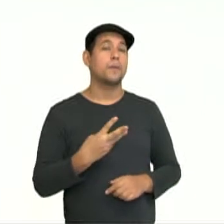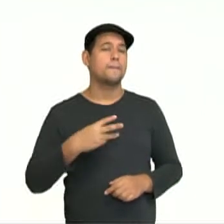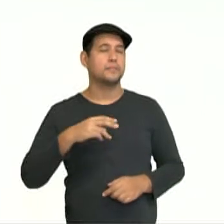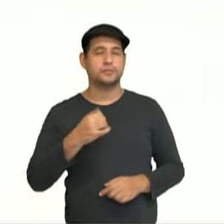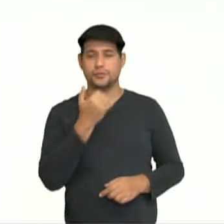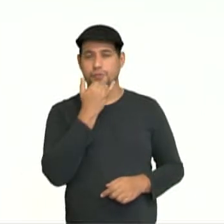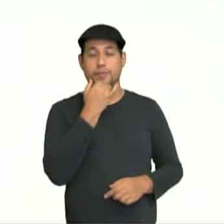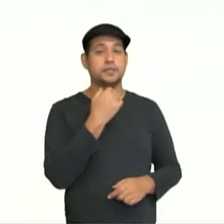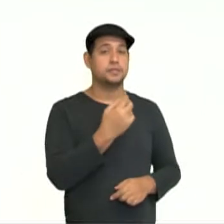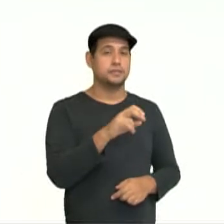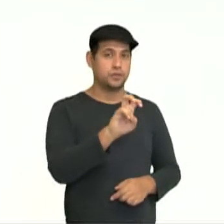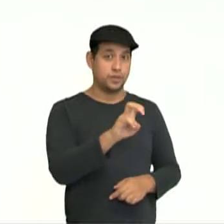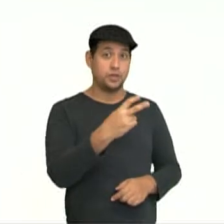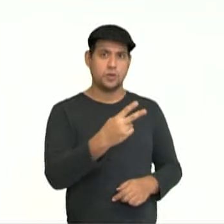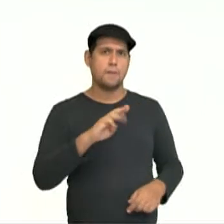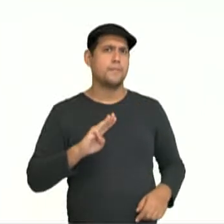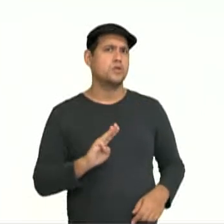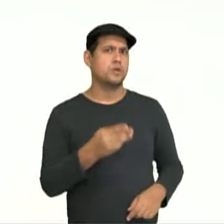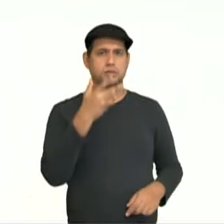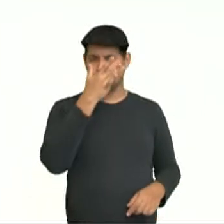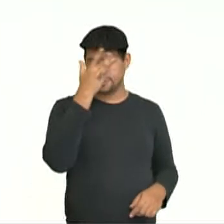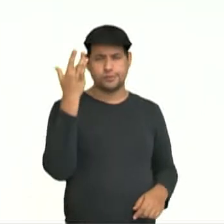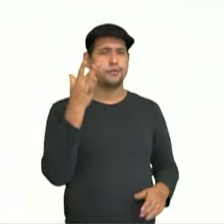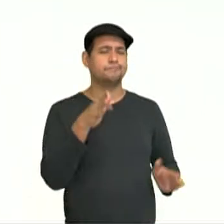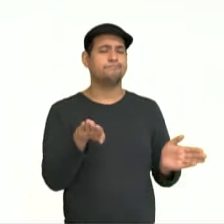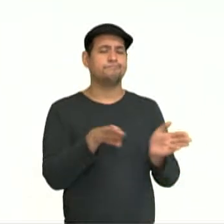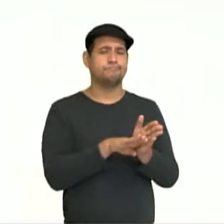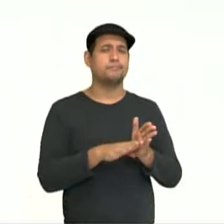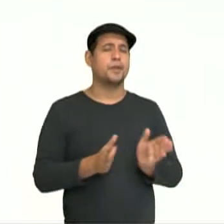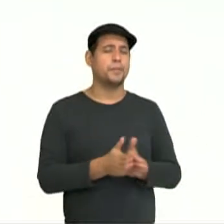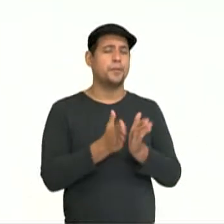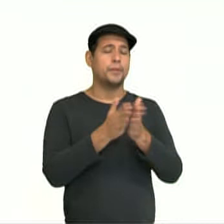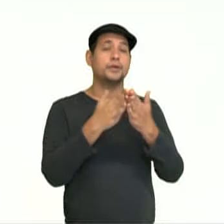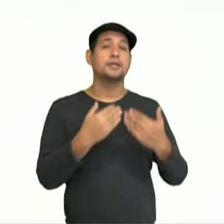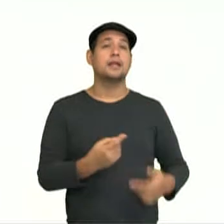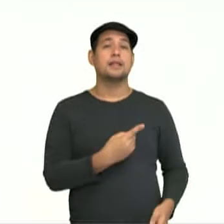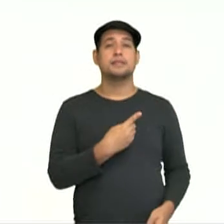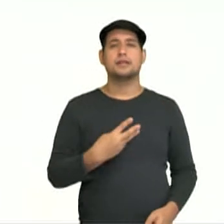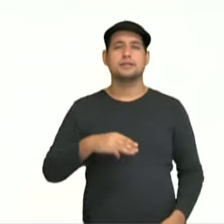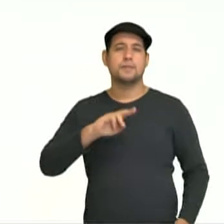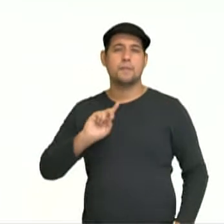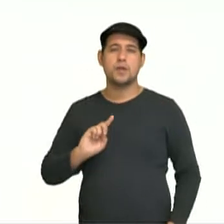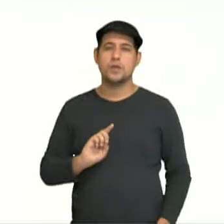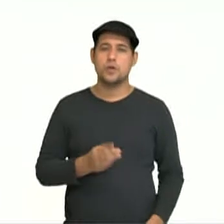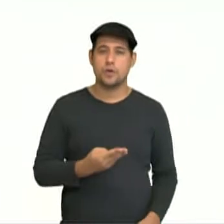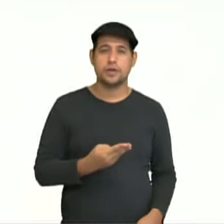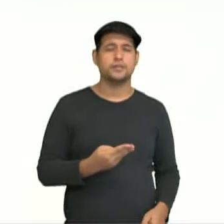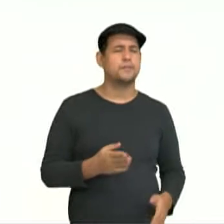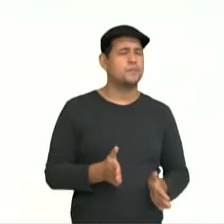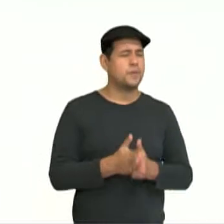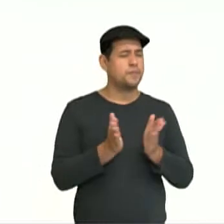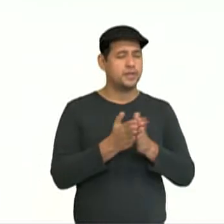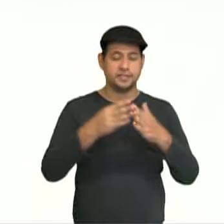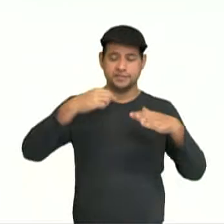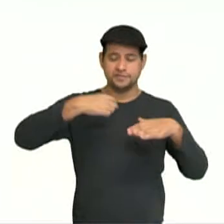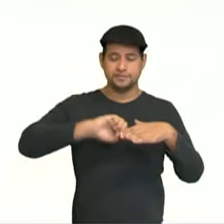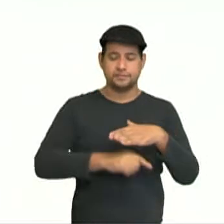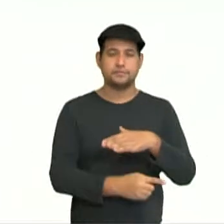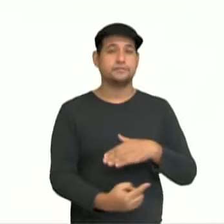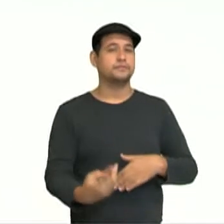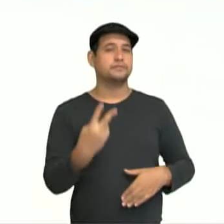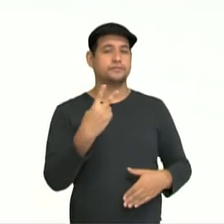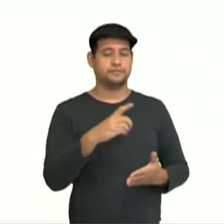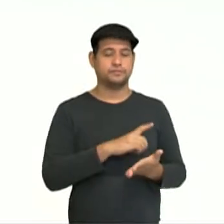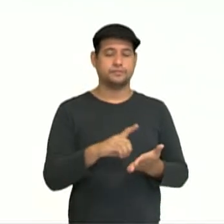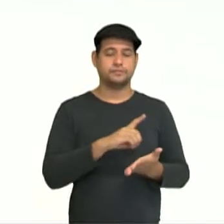de pessoas atingiram o nível de pobreza e 13 milhões de extrema pobreza, aqueles 2 dólares que